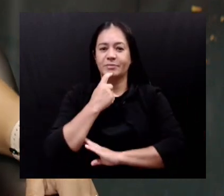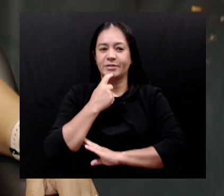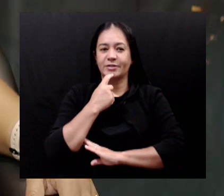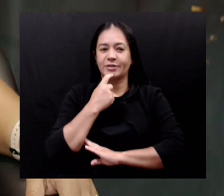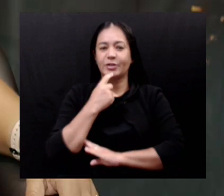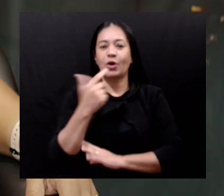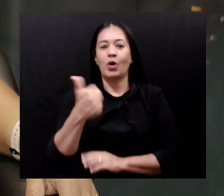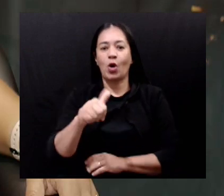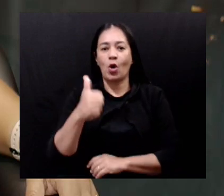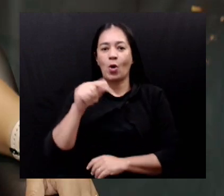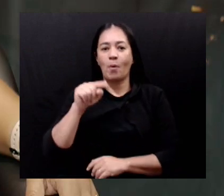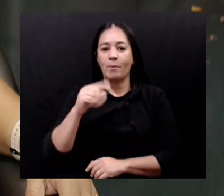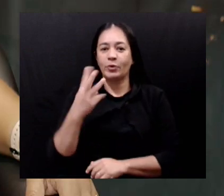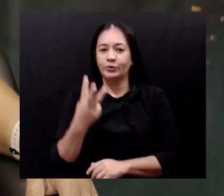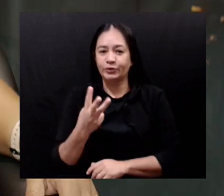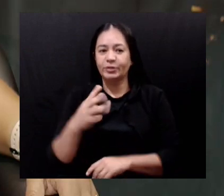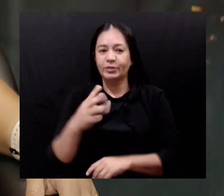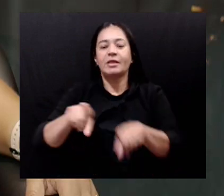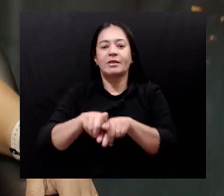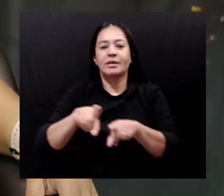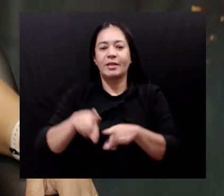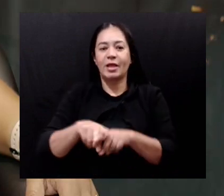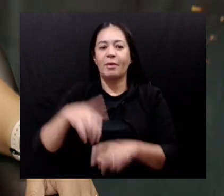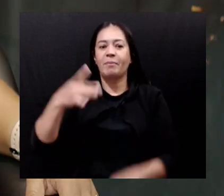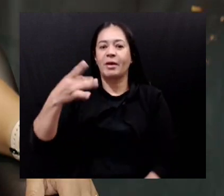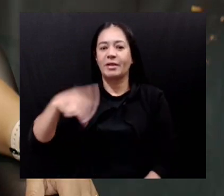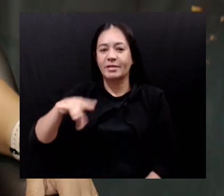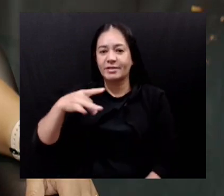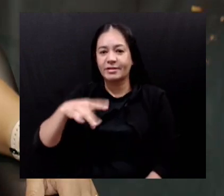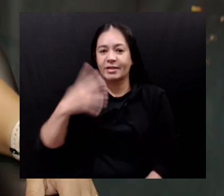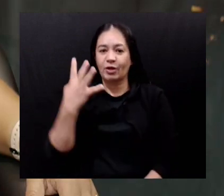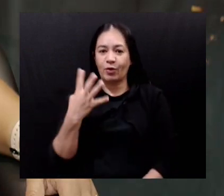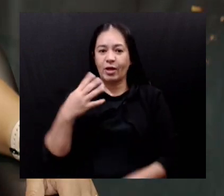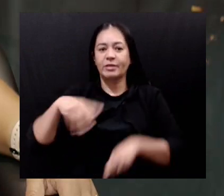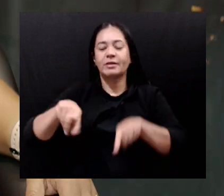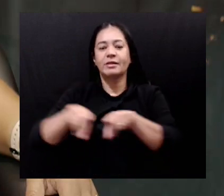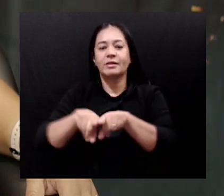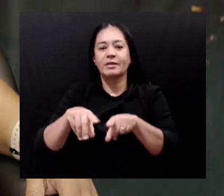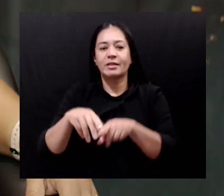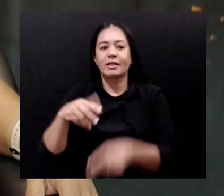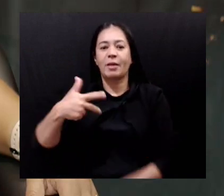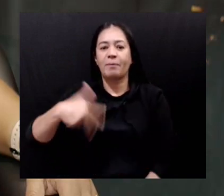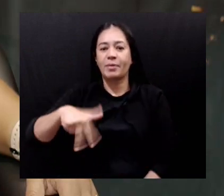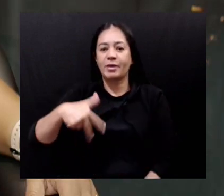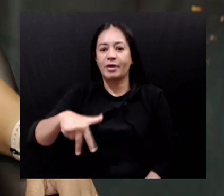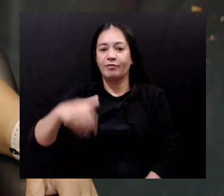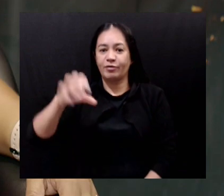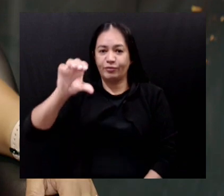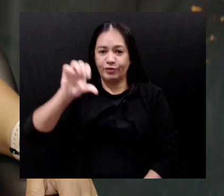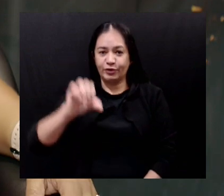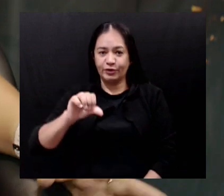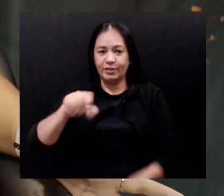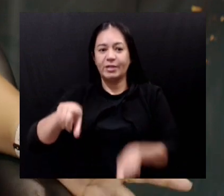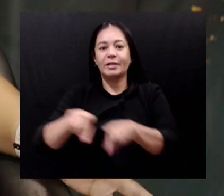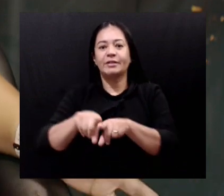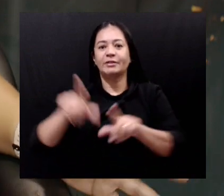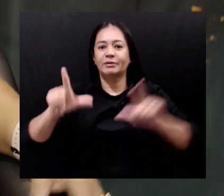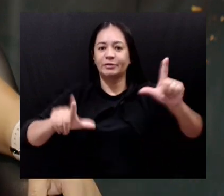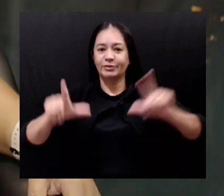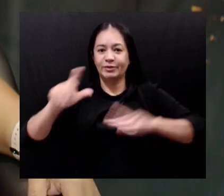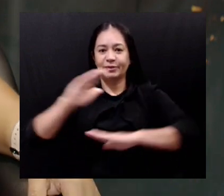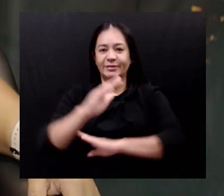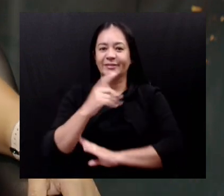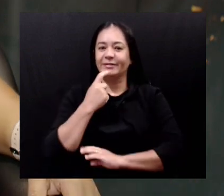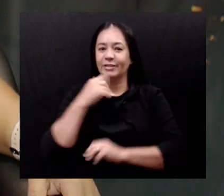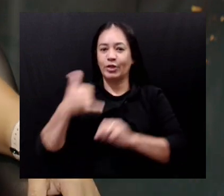aberto, também o 4 da NET, o 9 da Vivo Fibra, também pelo canal da TV Câmara Campinas no YouTube. E durante a